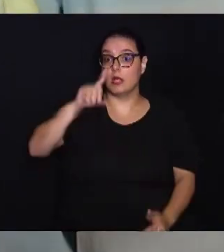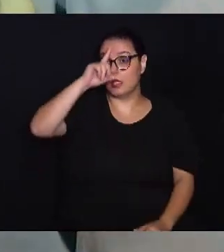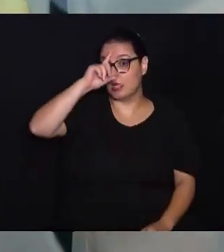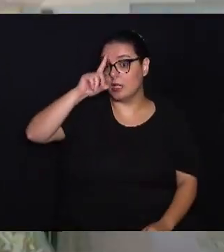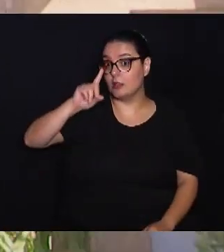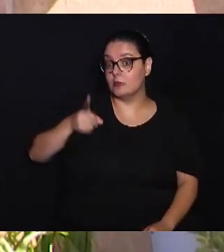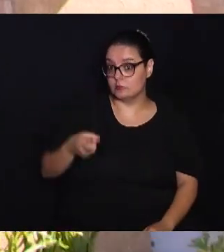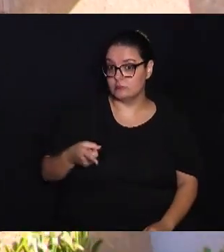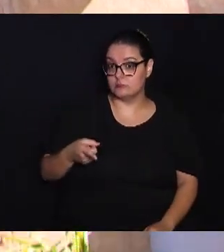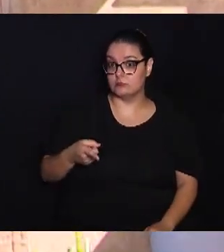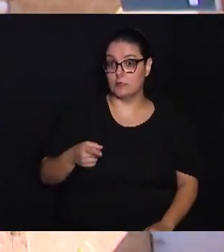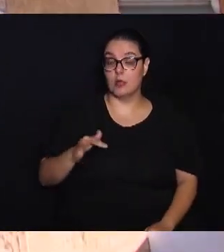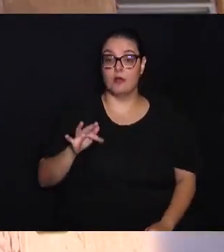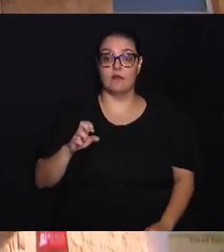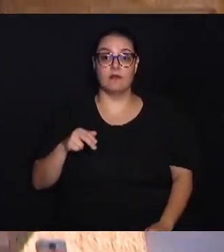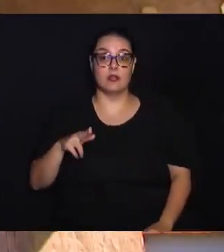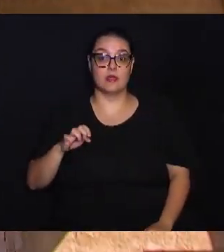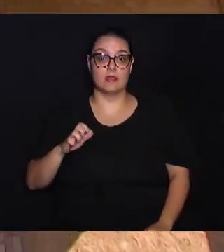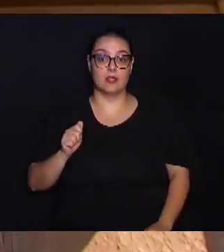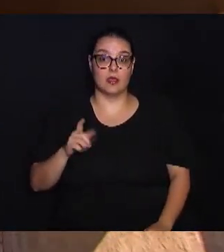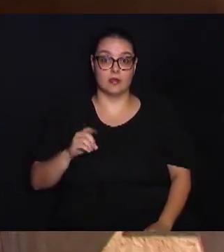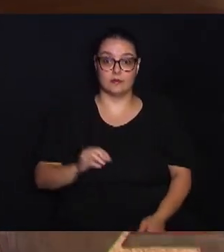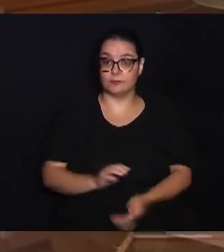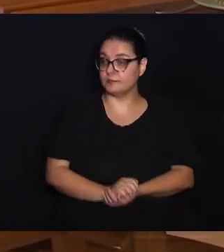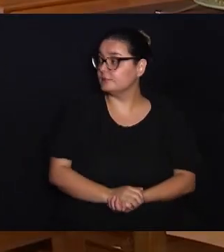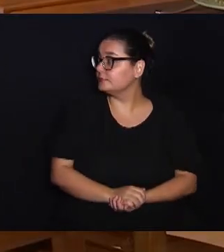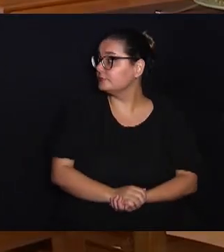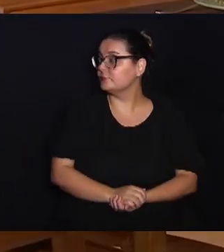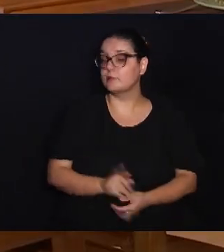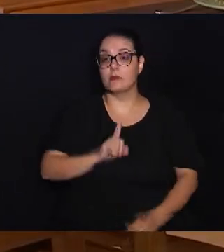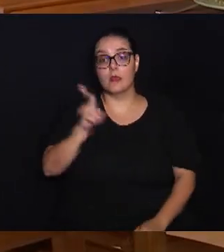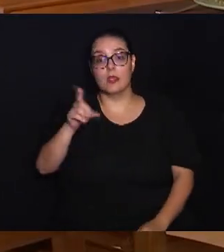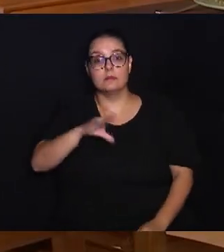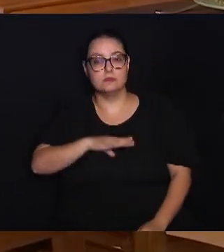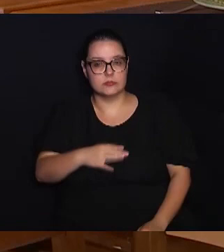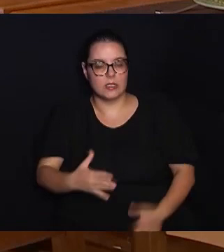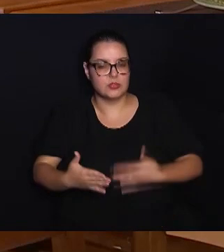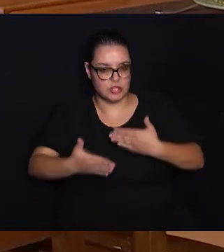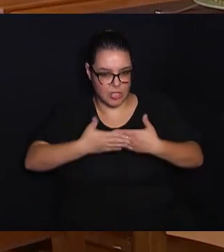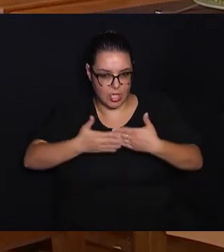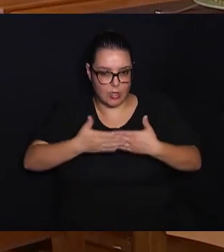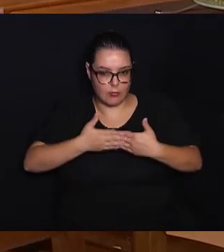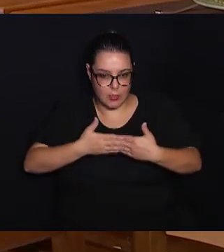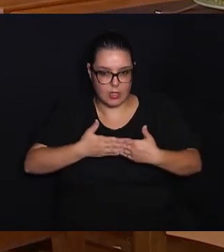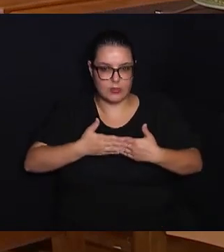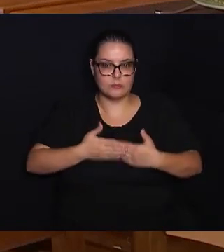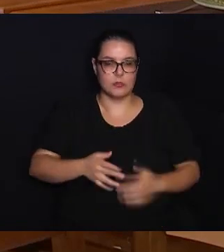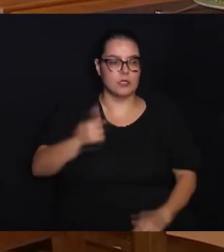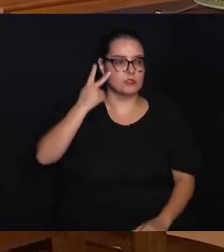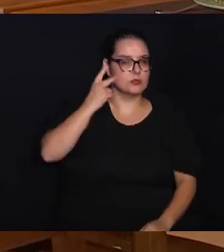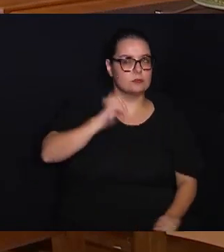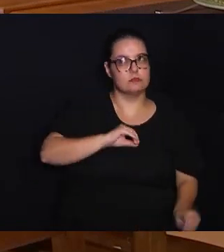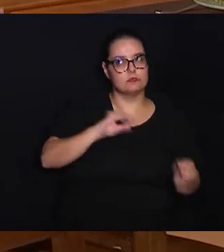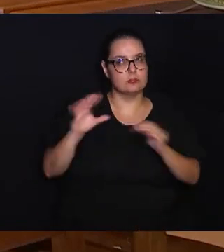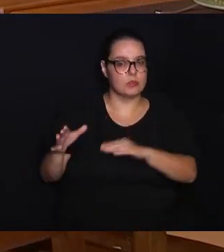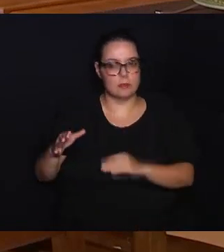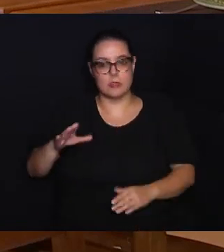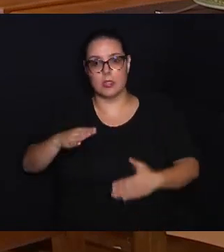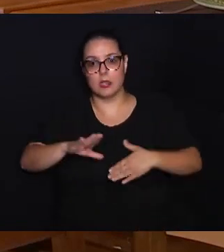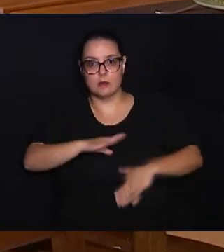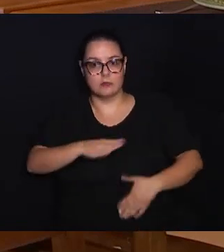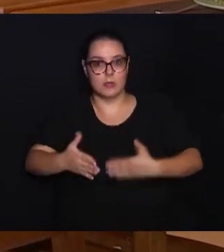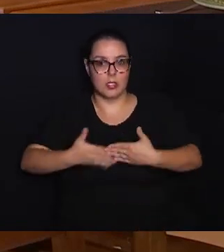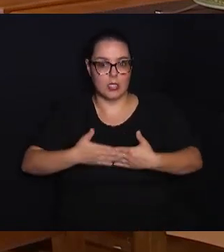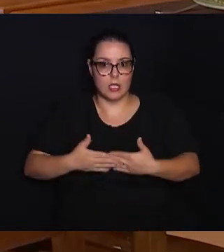alimentação decidiu por ser um franqueado eu fui para Rio Preto há mais ou menos 30 anos de São Paulo para Rio Preto e